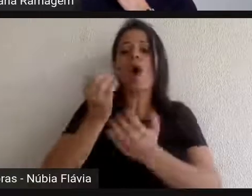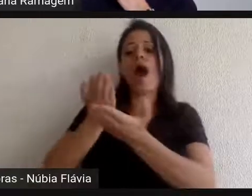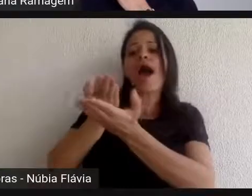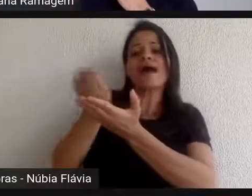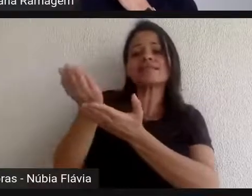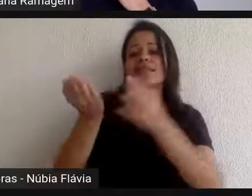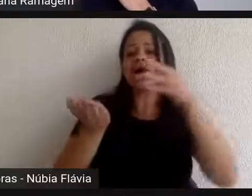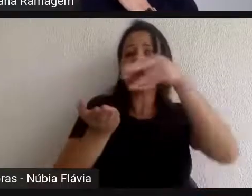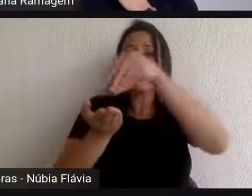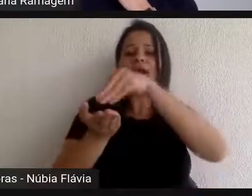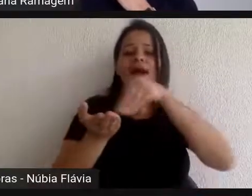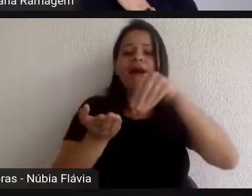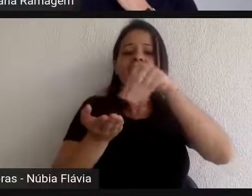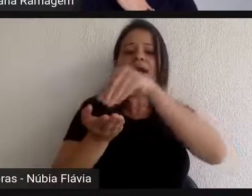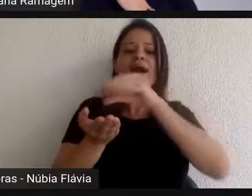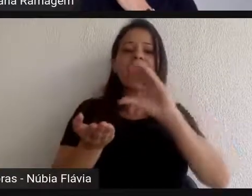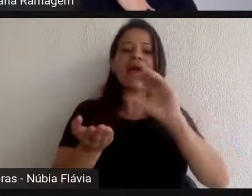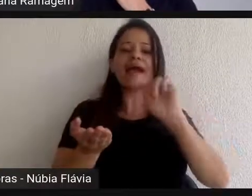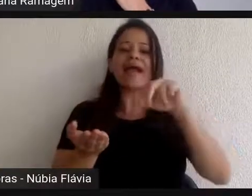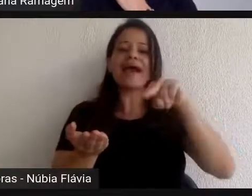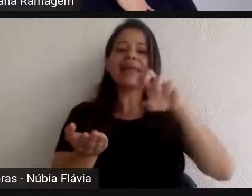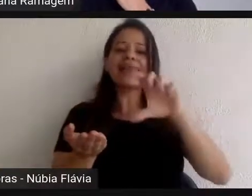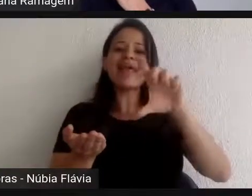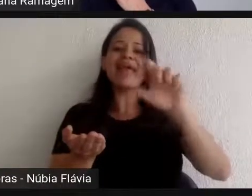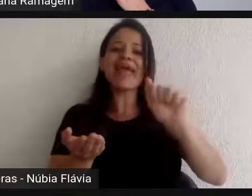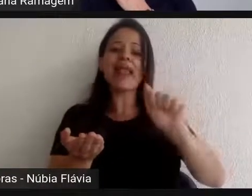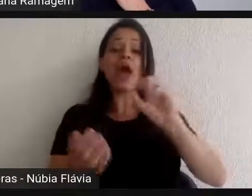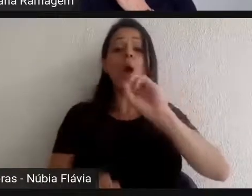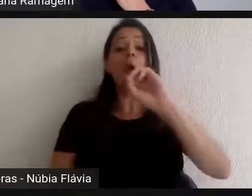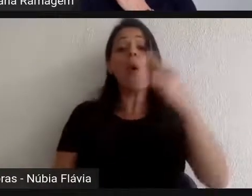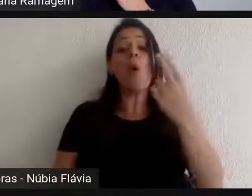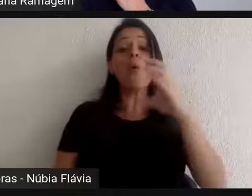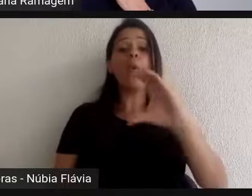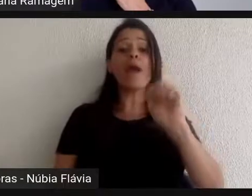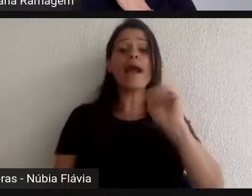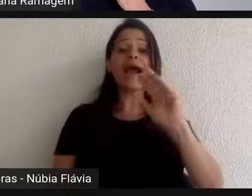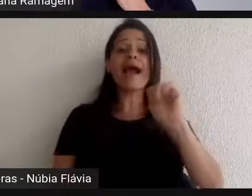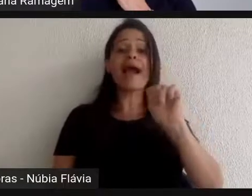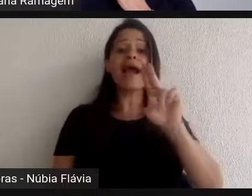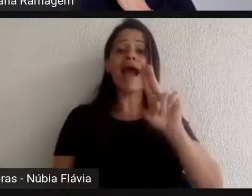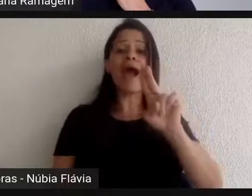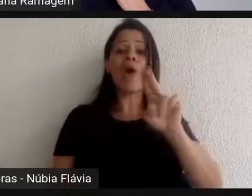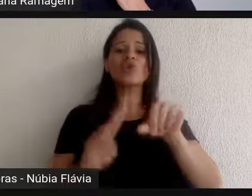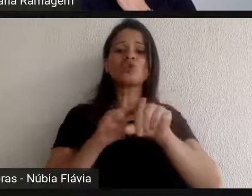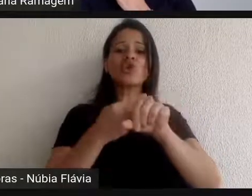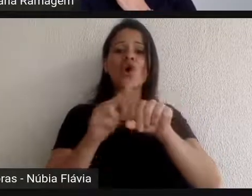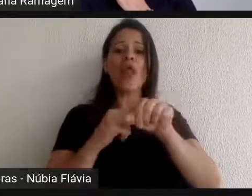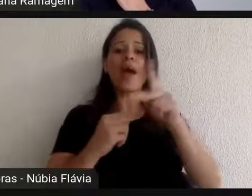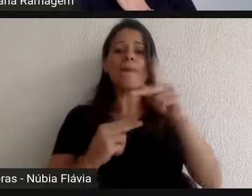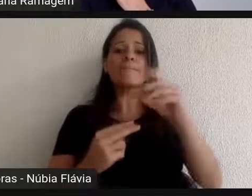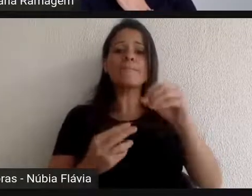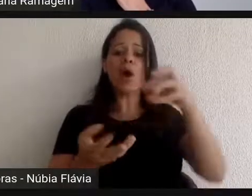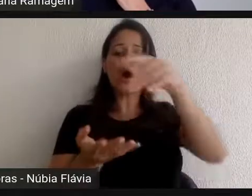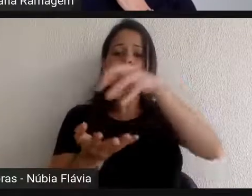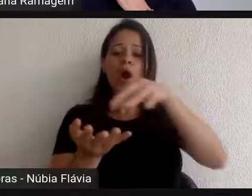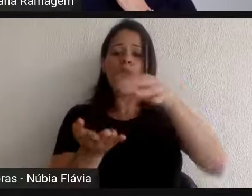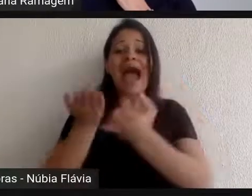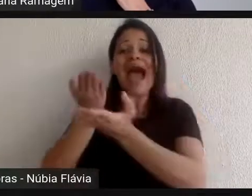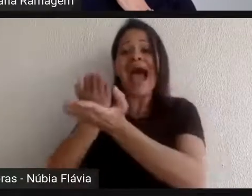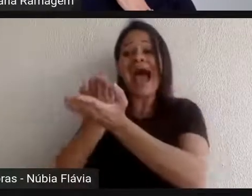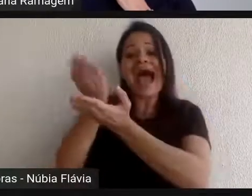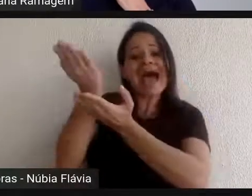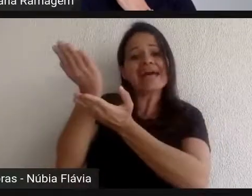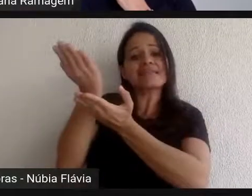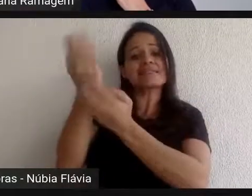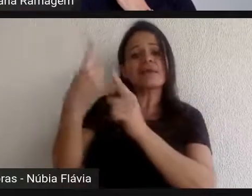pouco de canela, de cacau em pó. Muitas vezes a fruta assada, né, ela dá, como concentra um